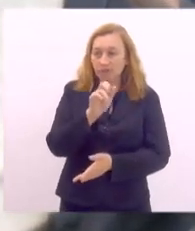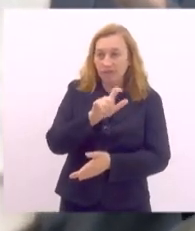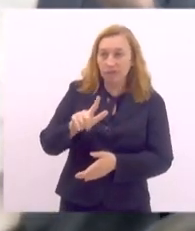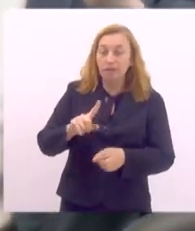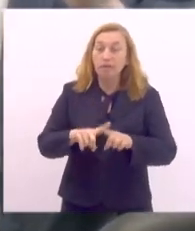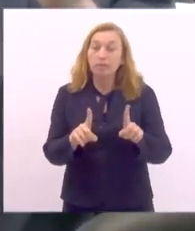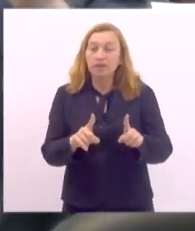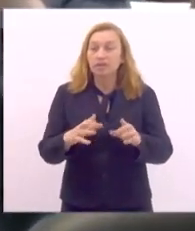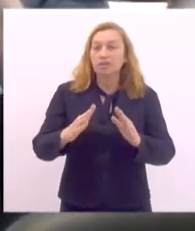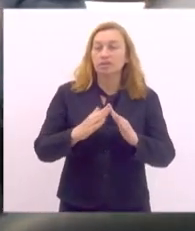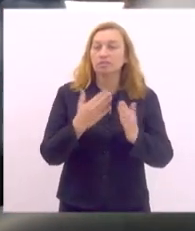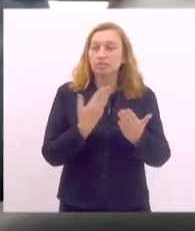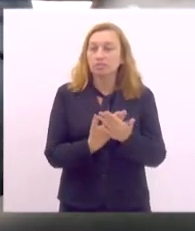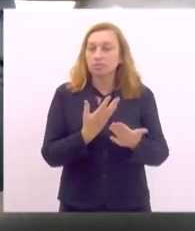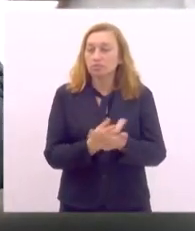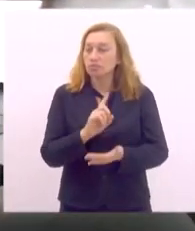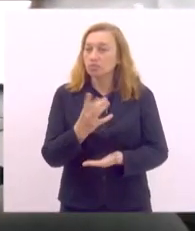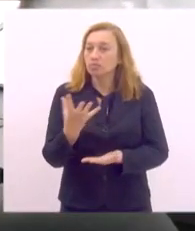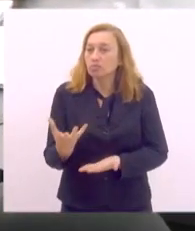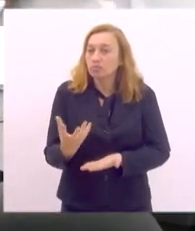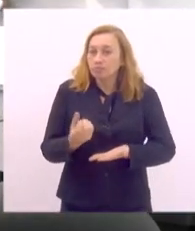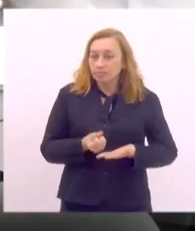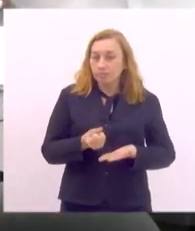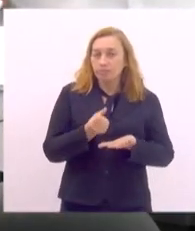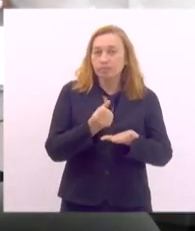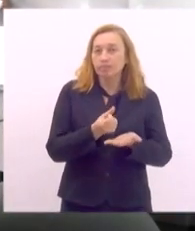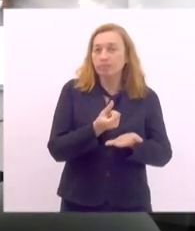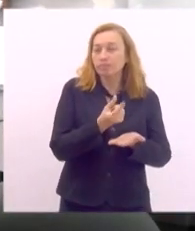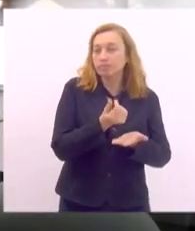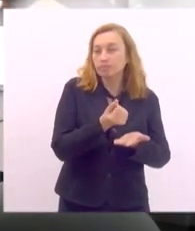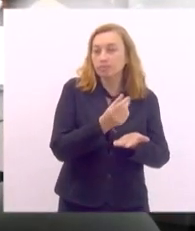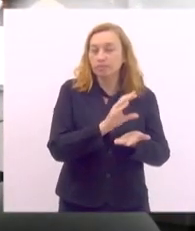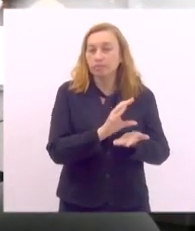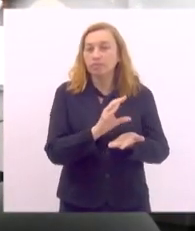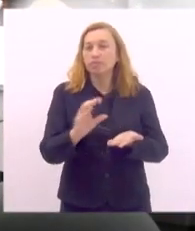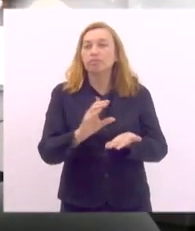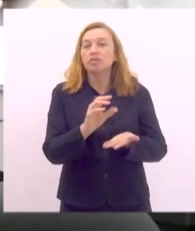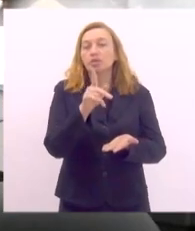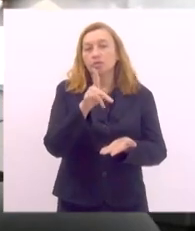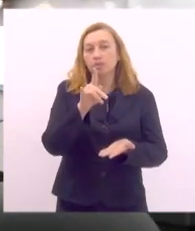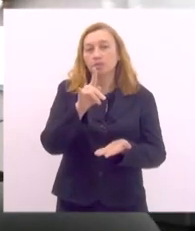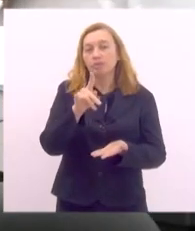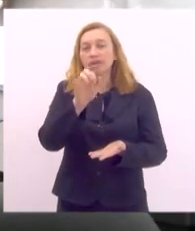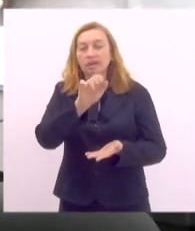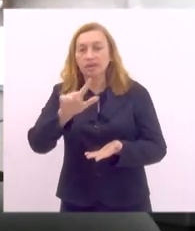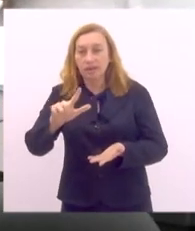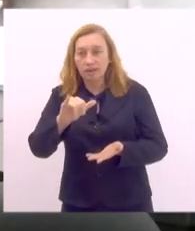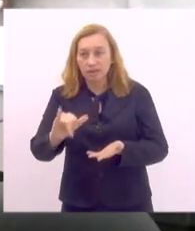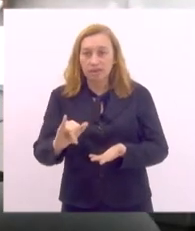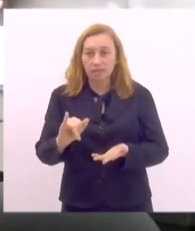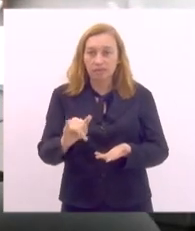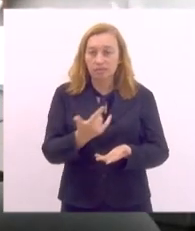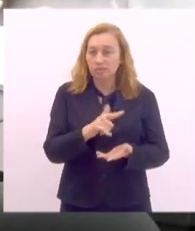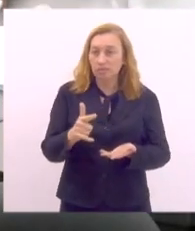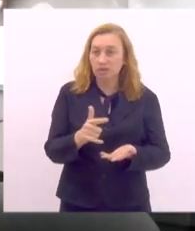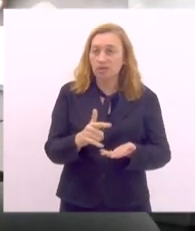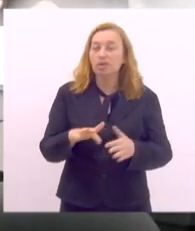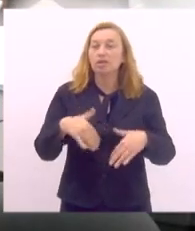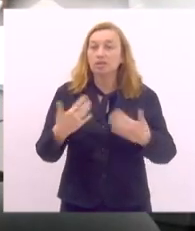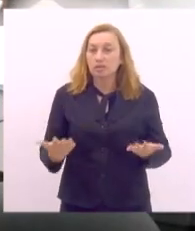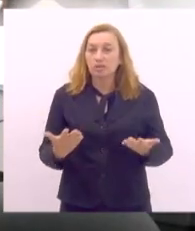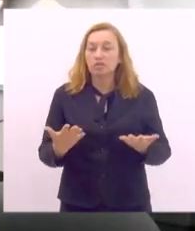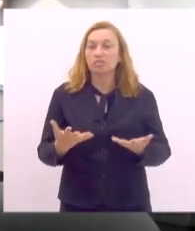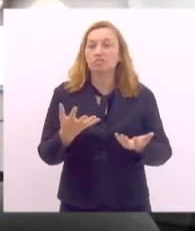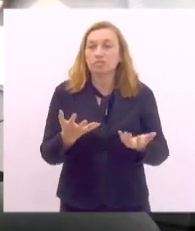acabam não recebendo recurso do PNAE e não tendo um parâmetro próprio. Então, o que a gente tem aqui é estabelecer um parâmetro